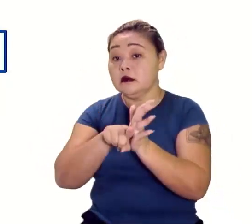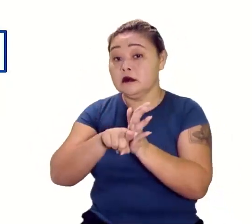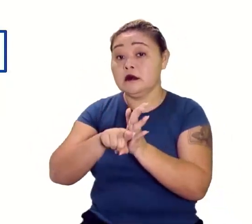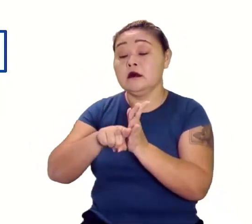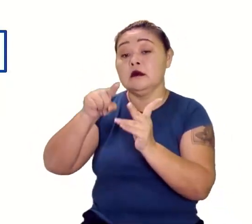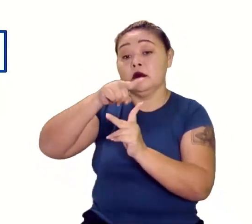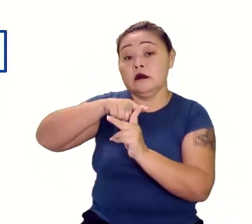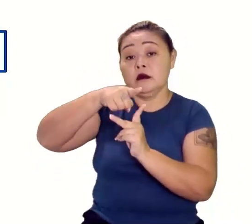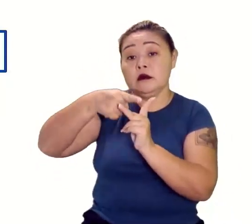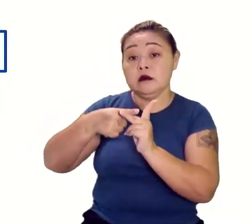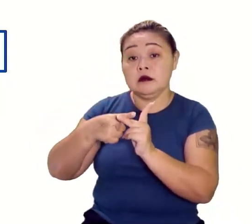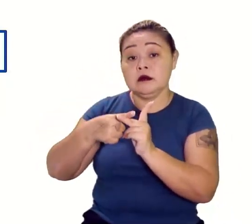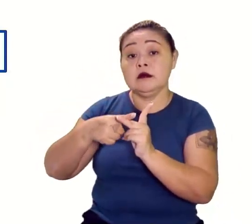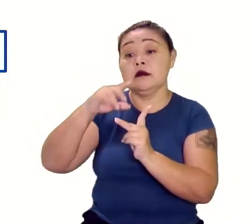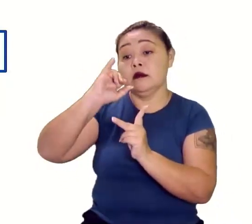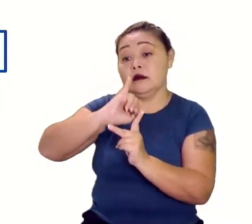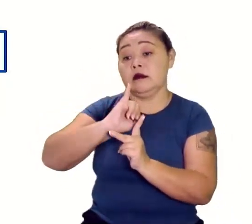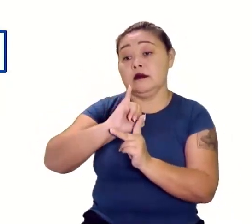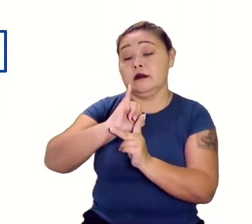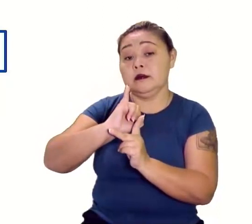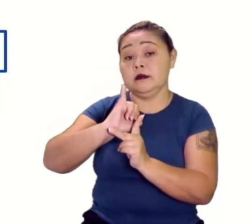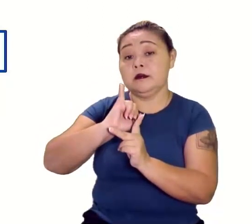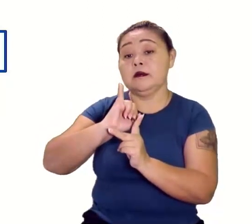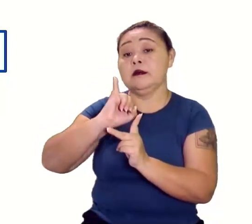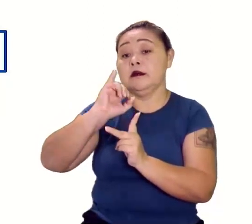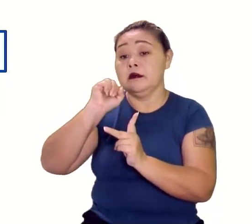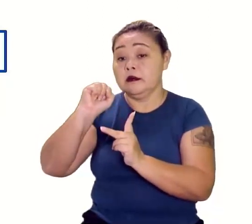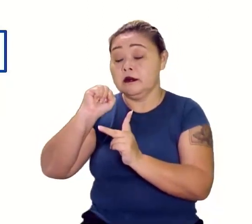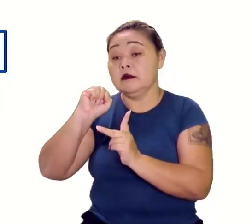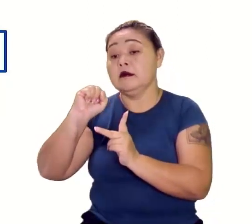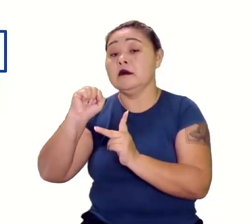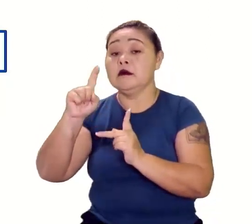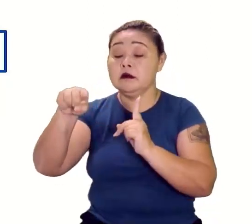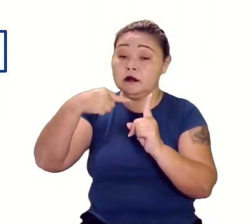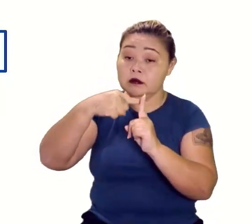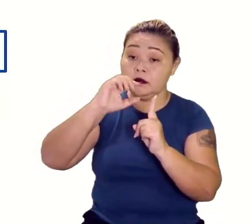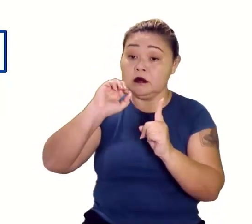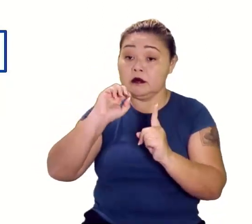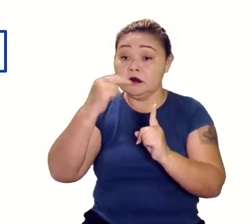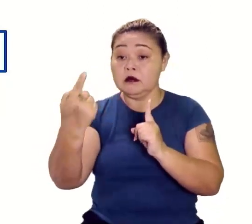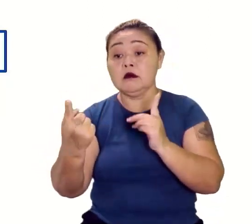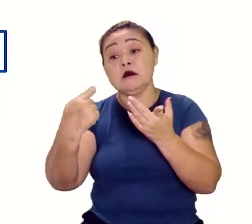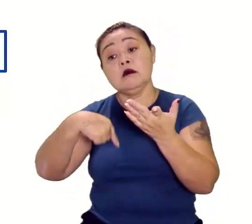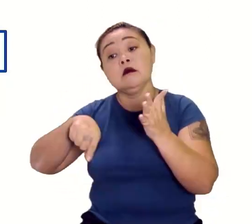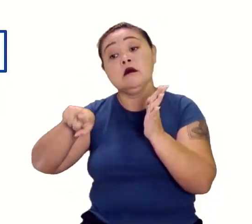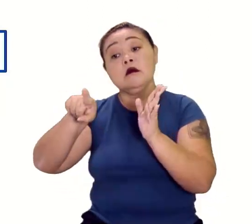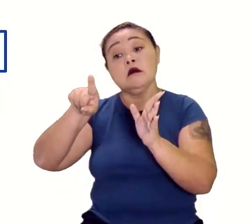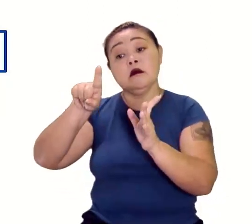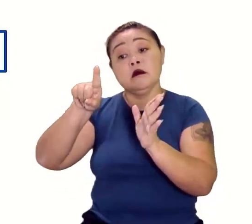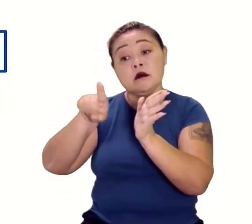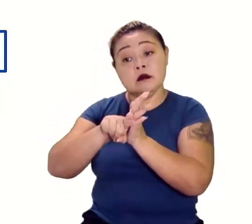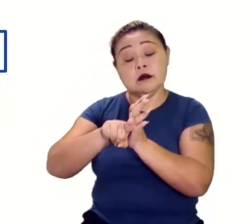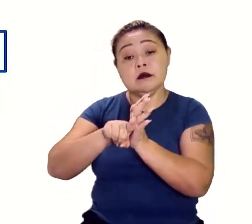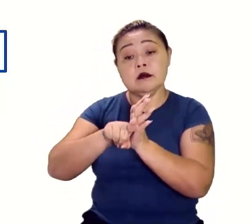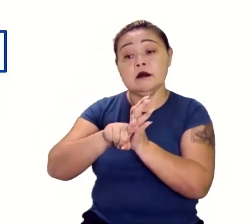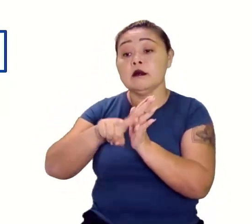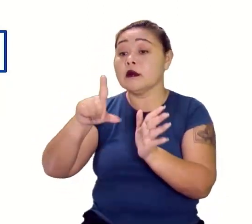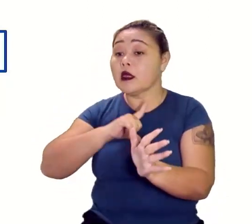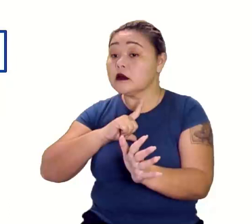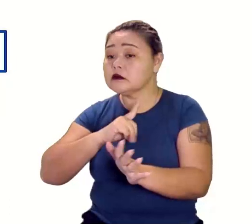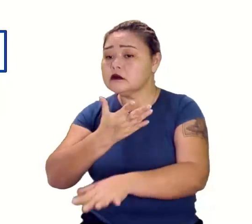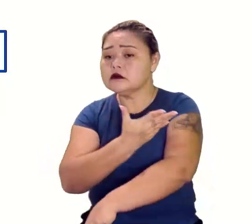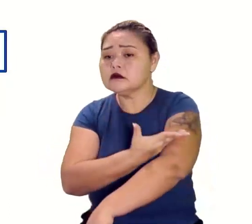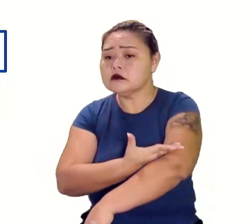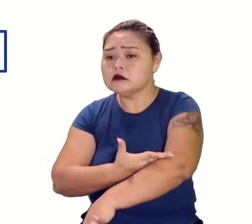Se o nosso índice for ímpar. Ímpar. Pode ser positivo ou negativo. Isso, porque nós criamos o hábito no